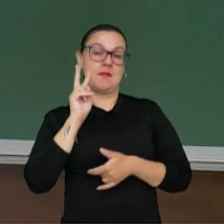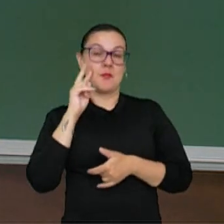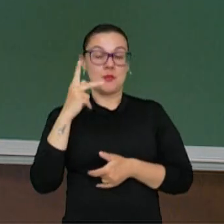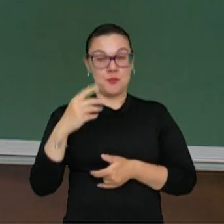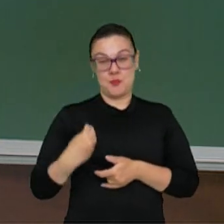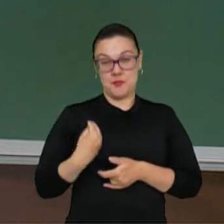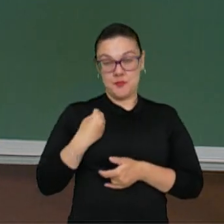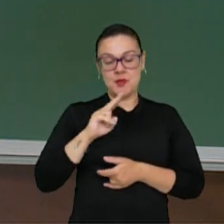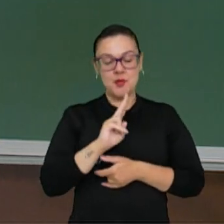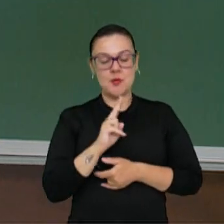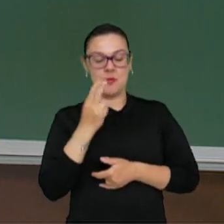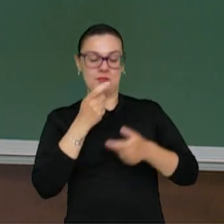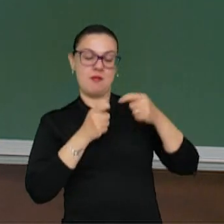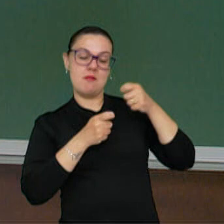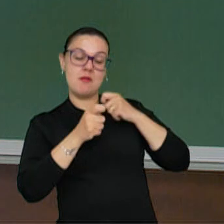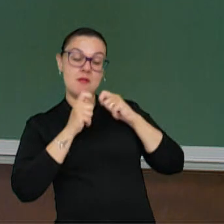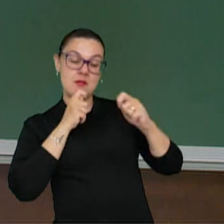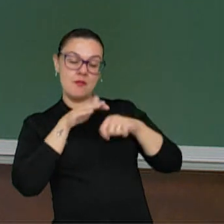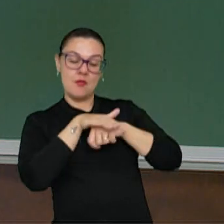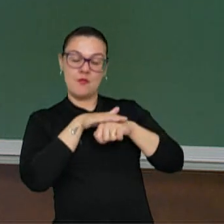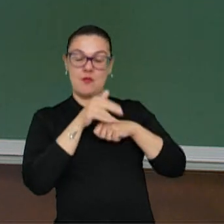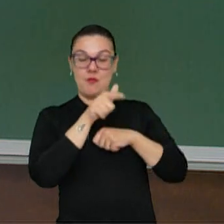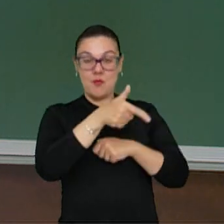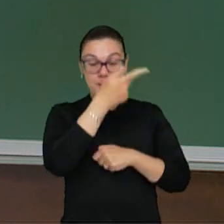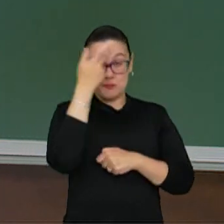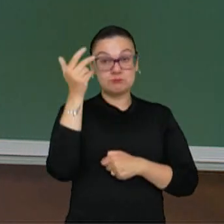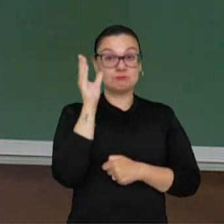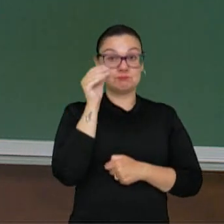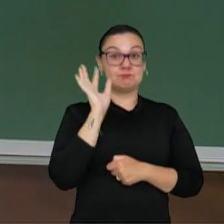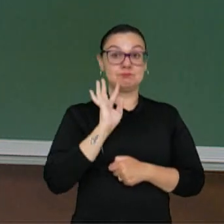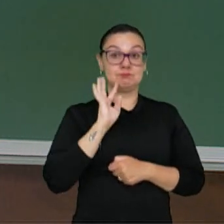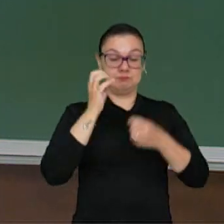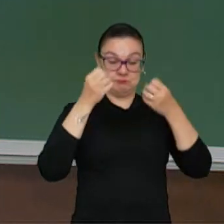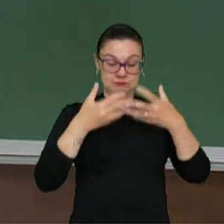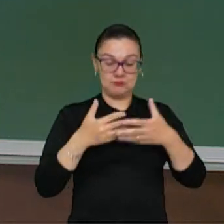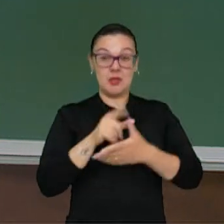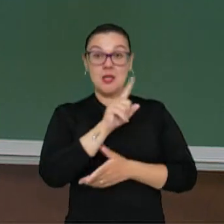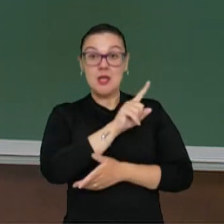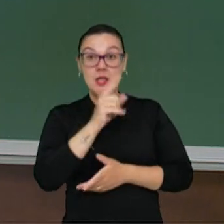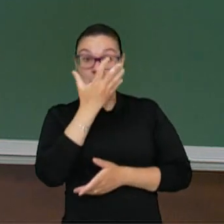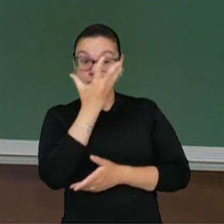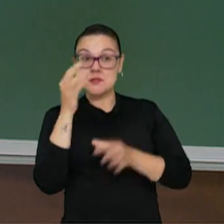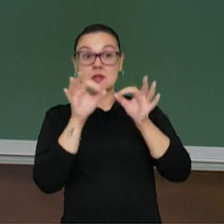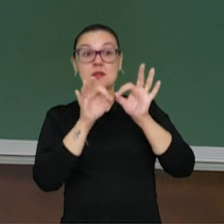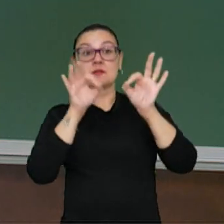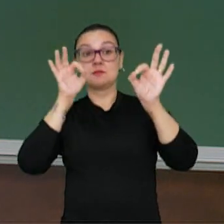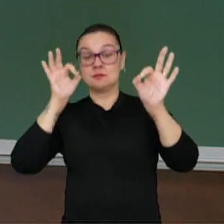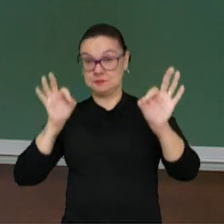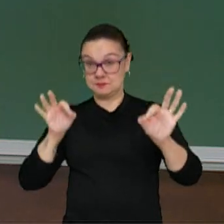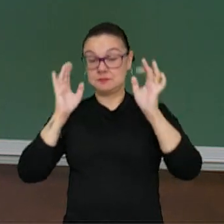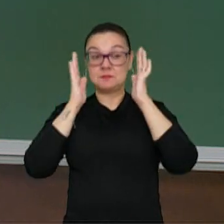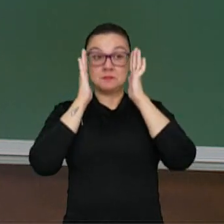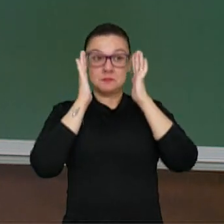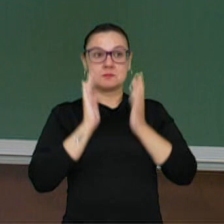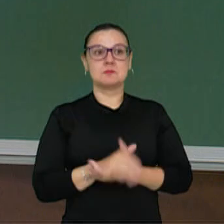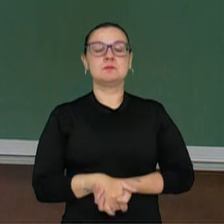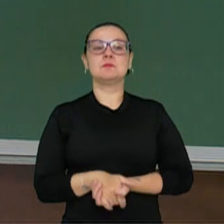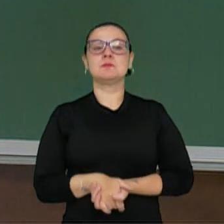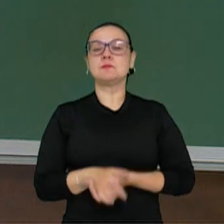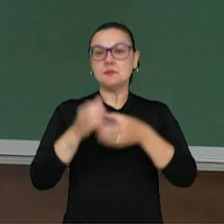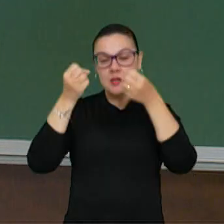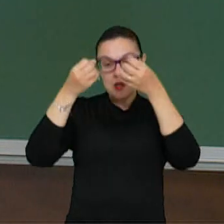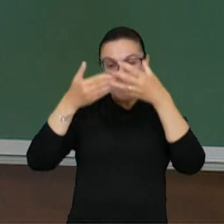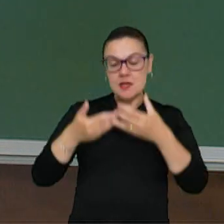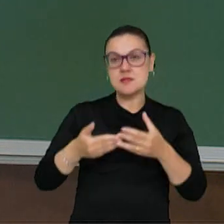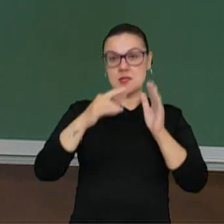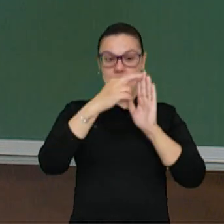vai entrevistar alguém que tenha algo interessante para contar. Não esquece do distanciamento social, tá bom, pessoal?